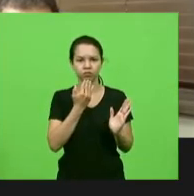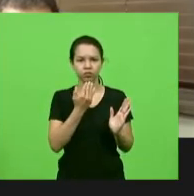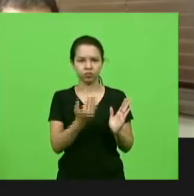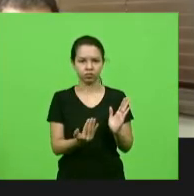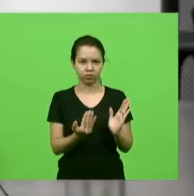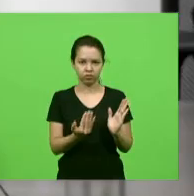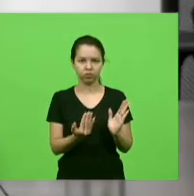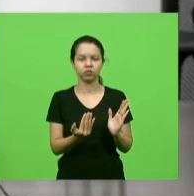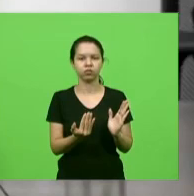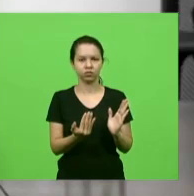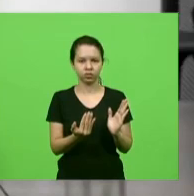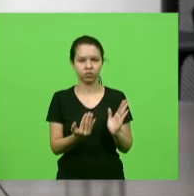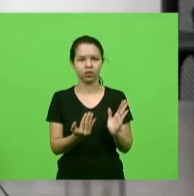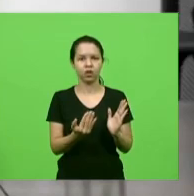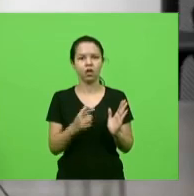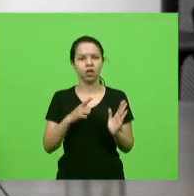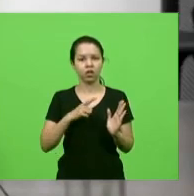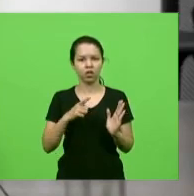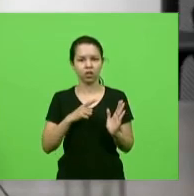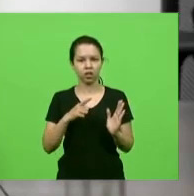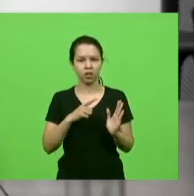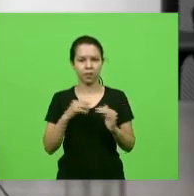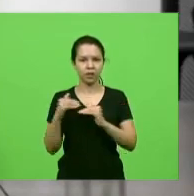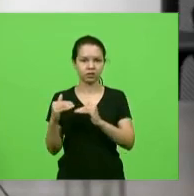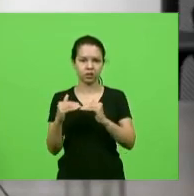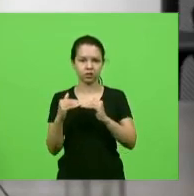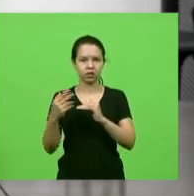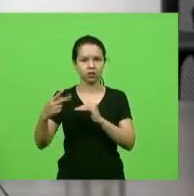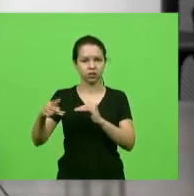um dos membros deste Tribunal Especial de Julgamento.